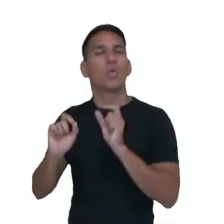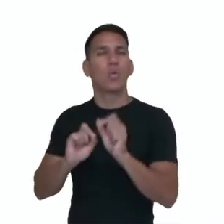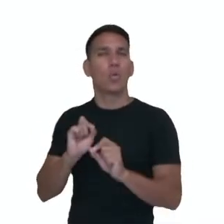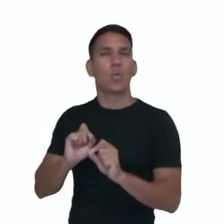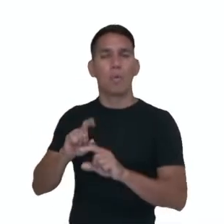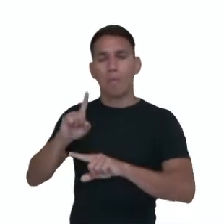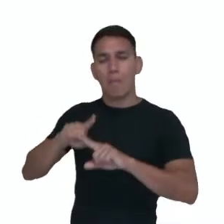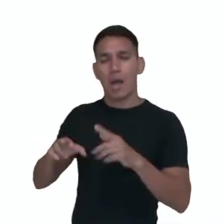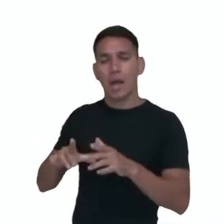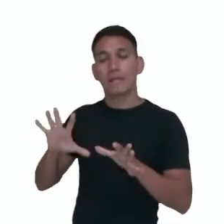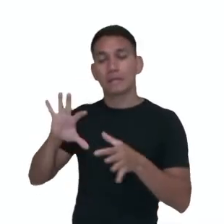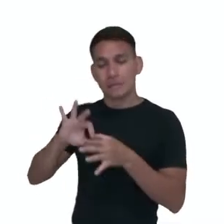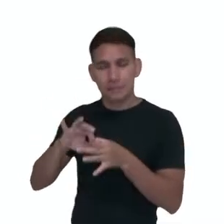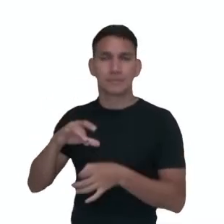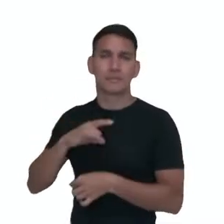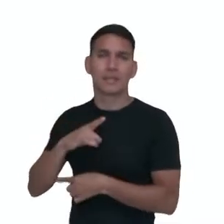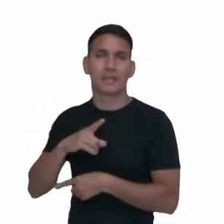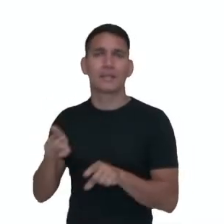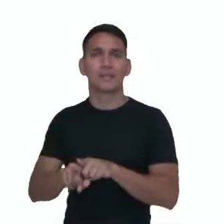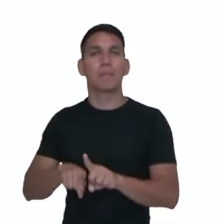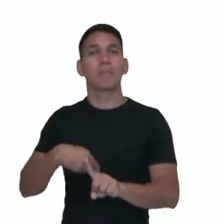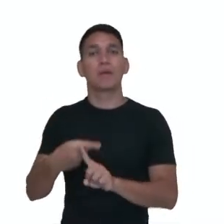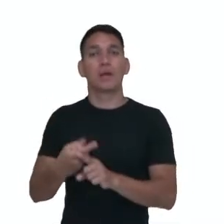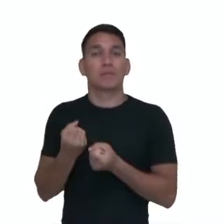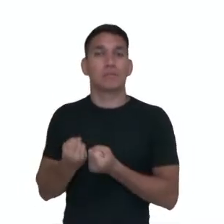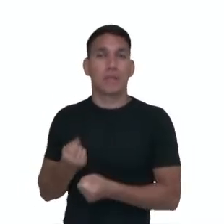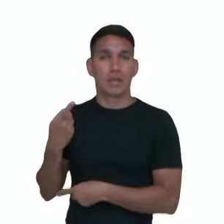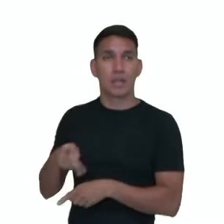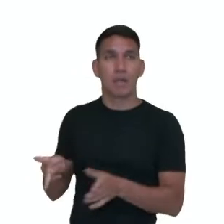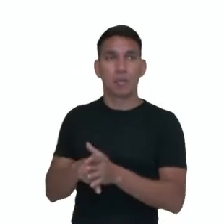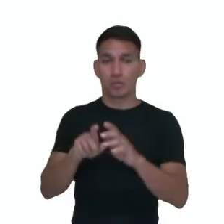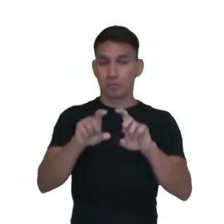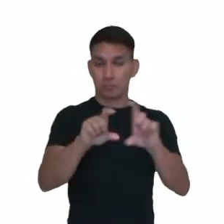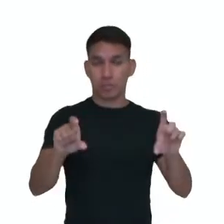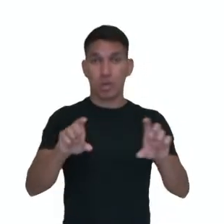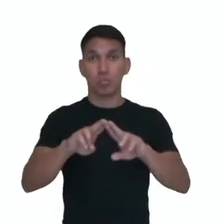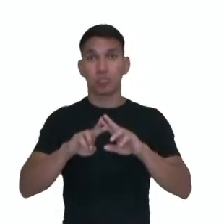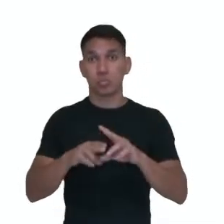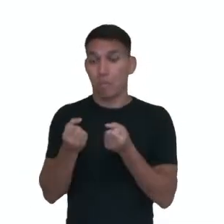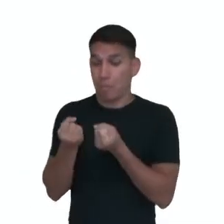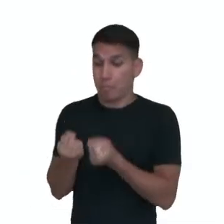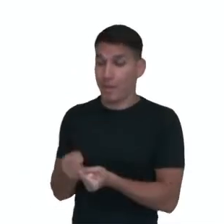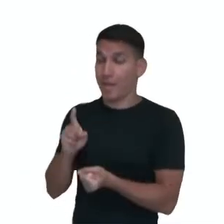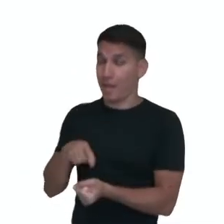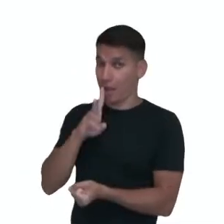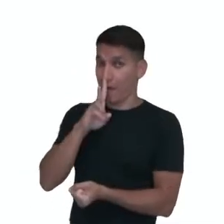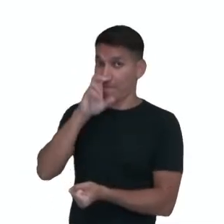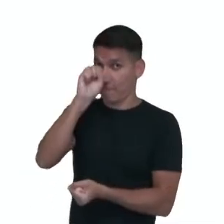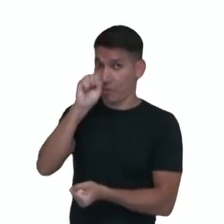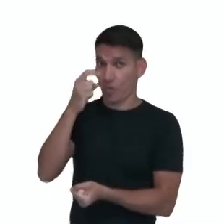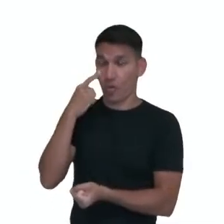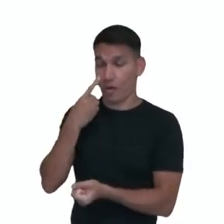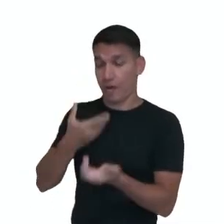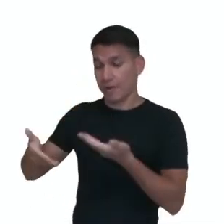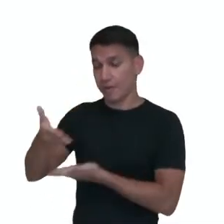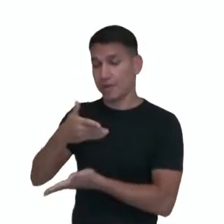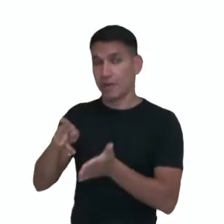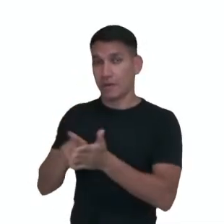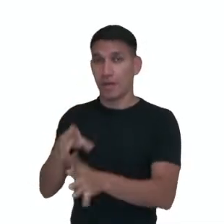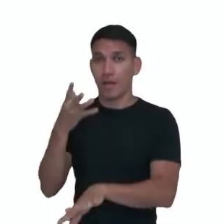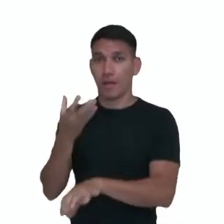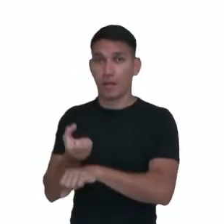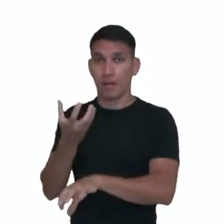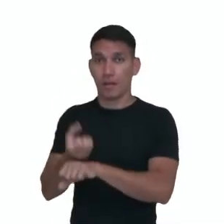né, e a massa desse corpo, e vem dessa equação. Então, o peso ele é uma força que é a interação da gravidade